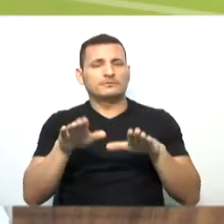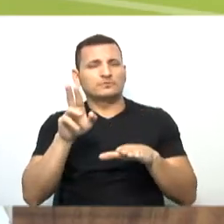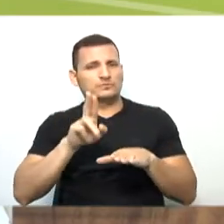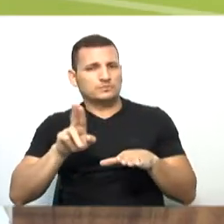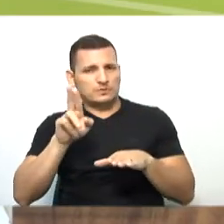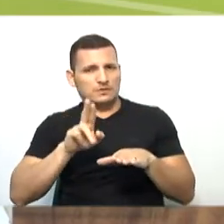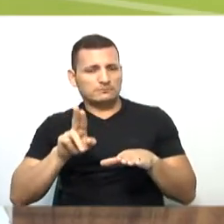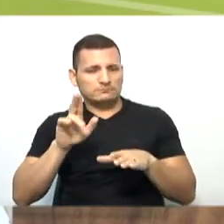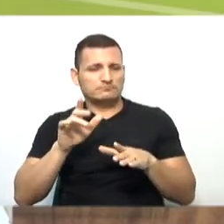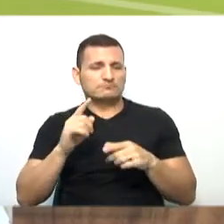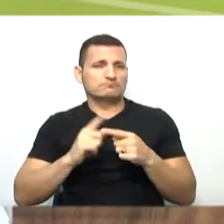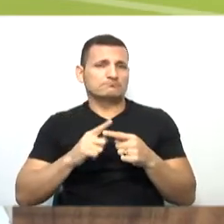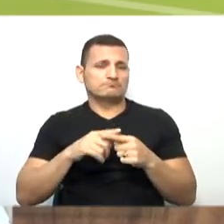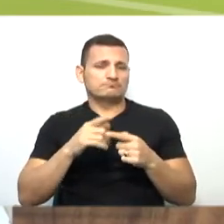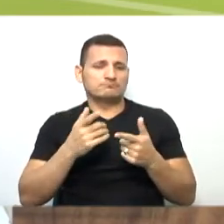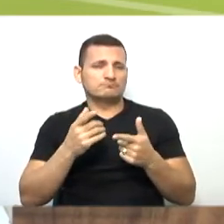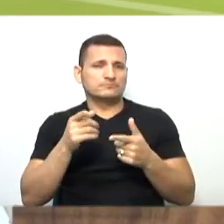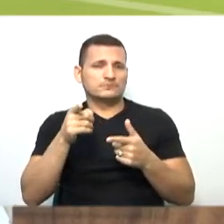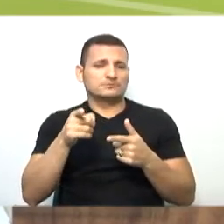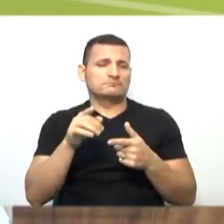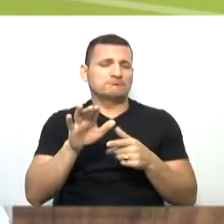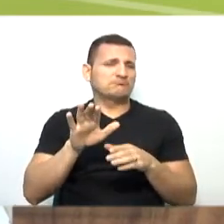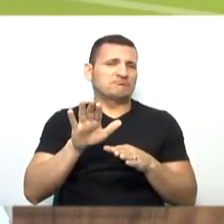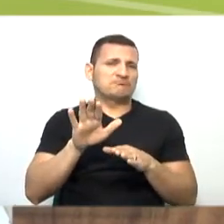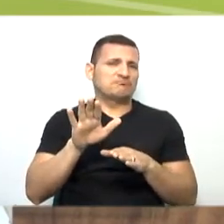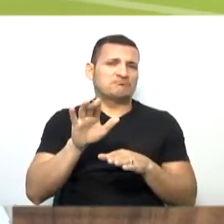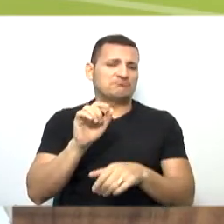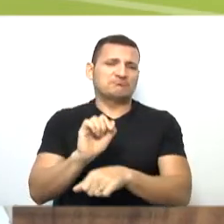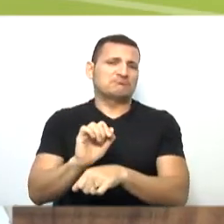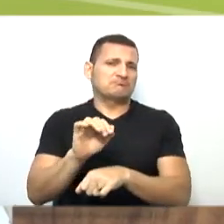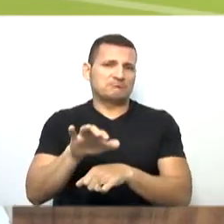funcionar o JavaScript. Porque senão ele fica lá, vai ficar lá